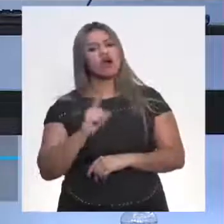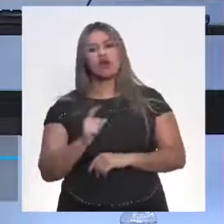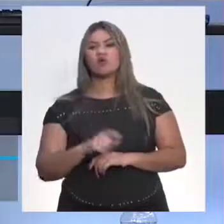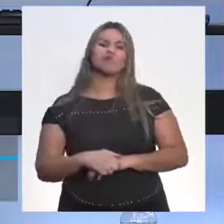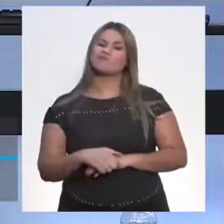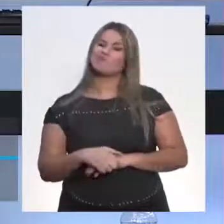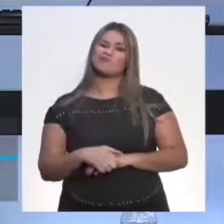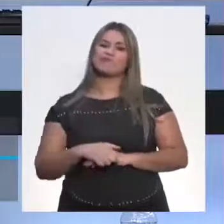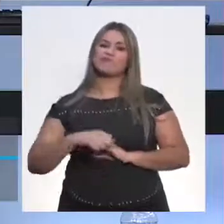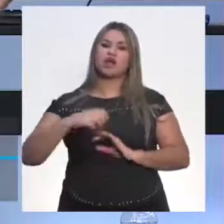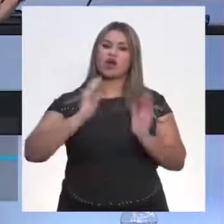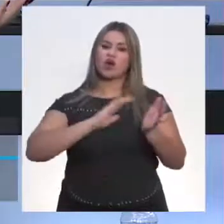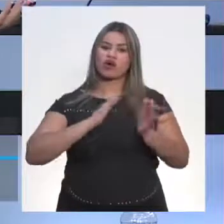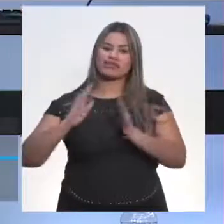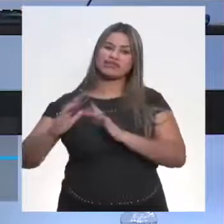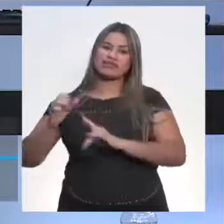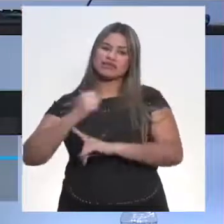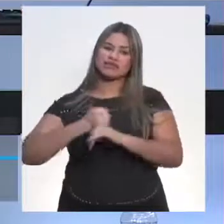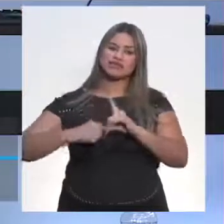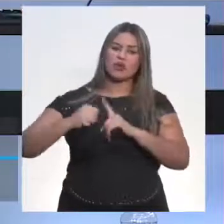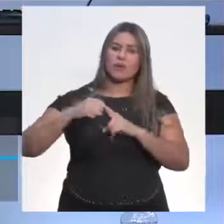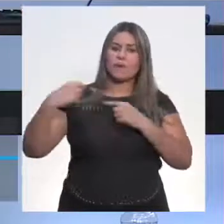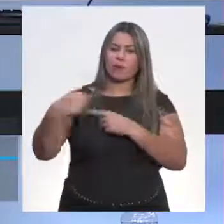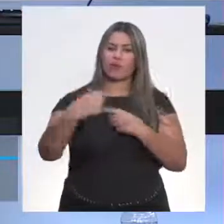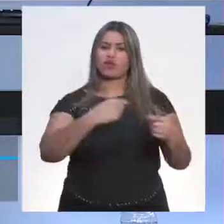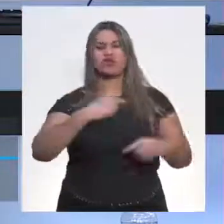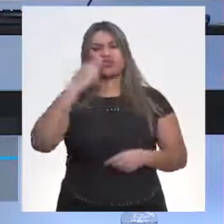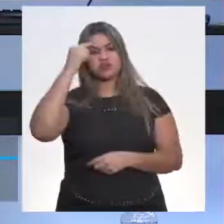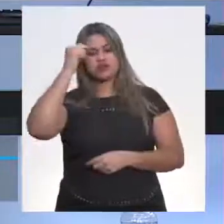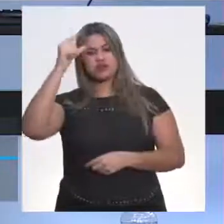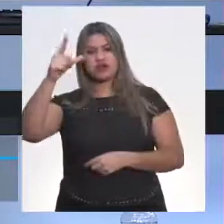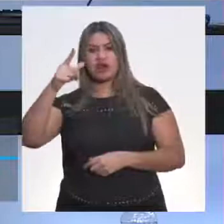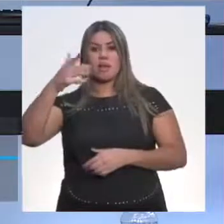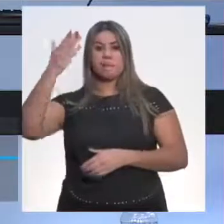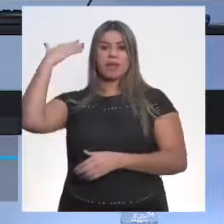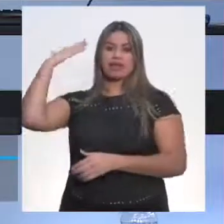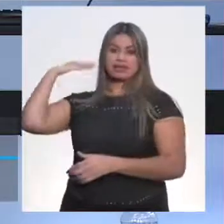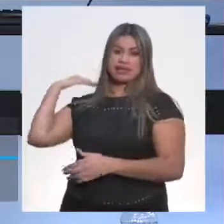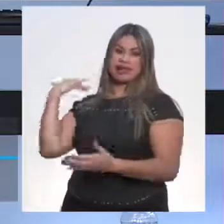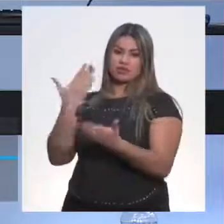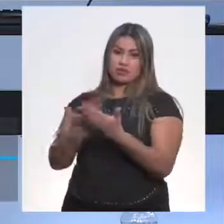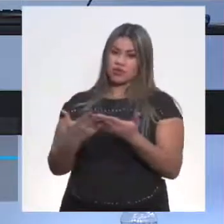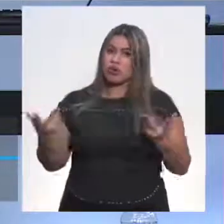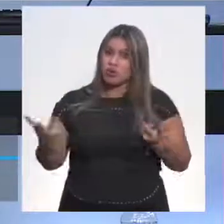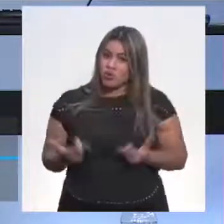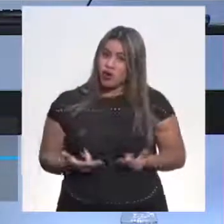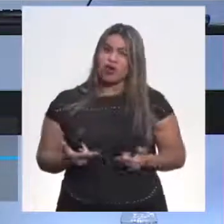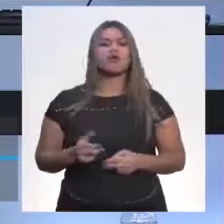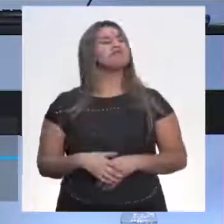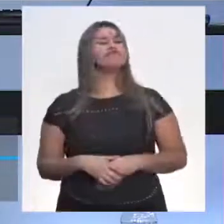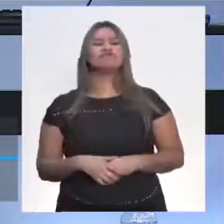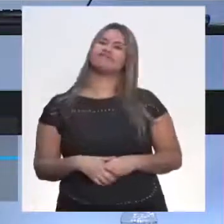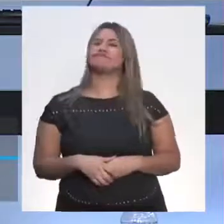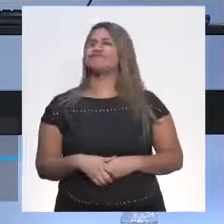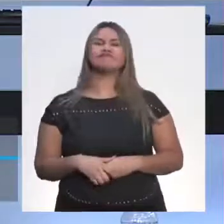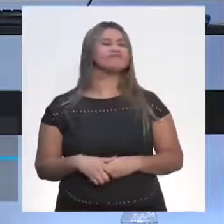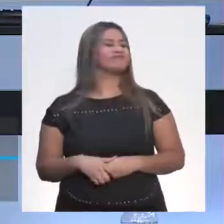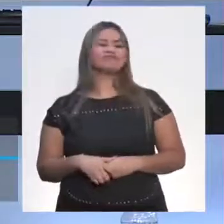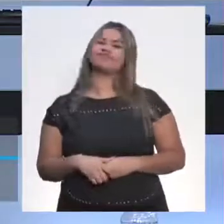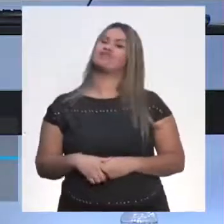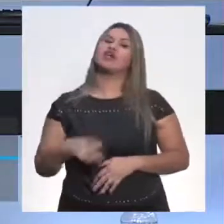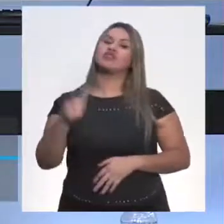culturalmente da mesma maneira que que se organizava a dois mil anos atrás na então nós estamos